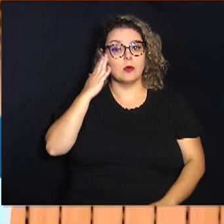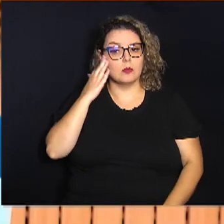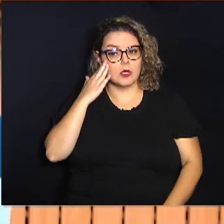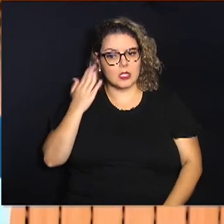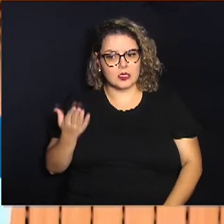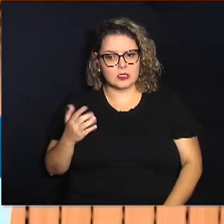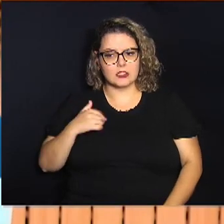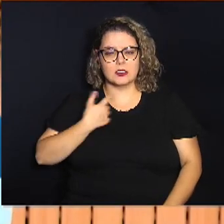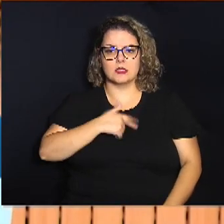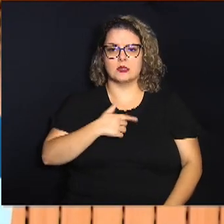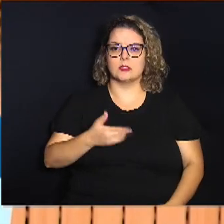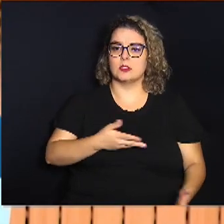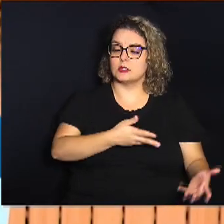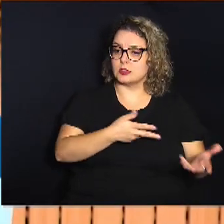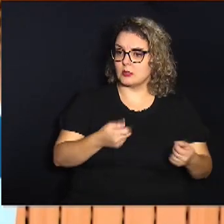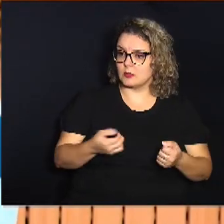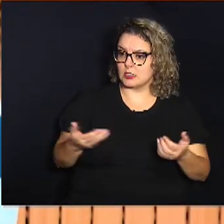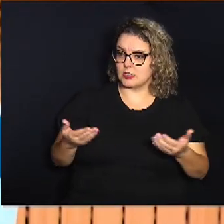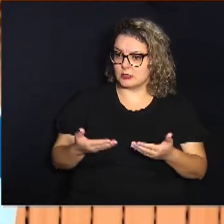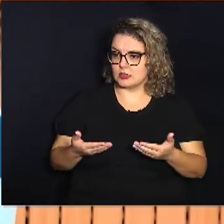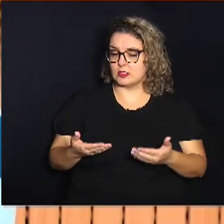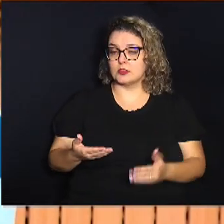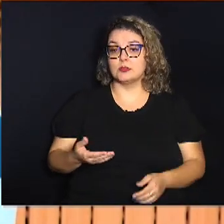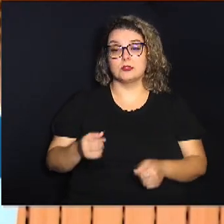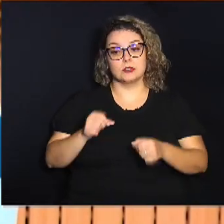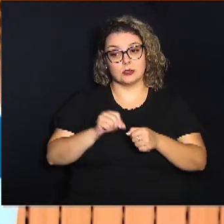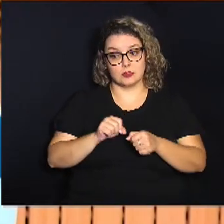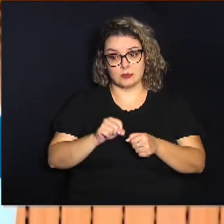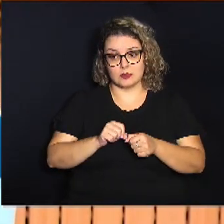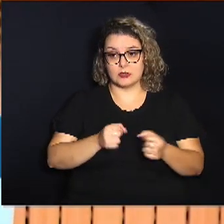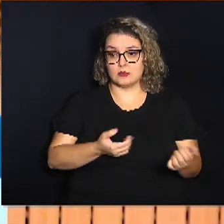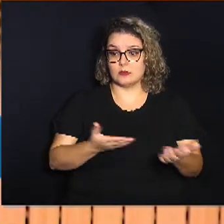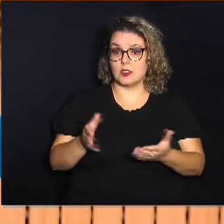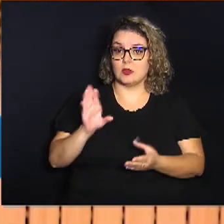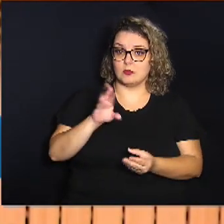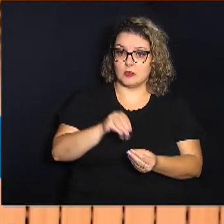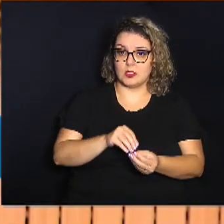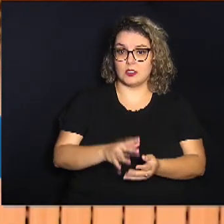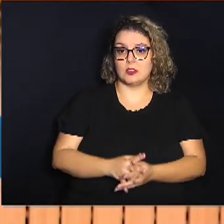que a nossa convidada hoje, e aí vou fazer uma breve apresentação,